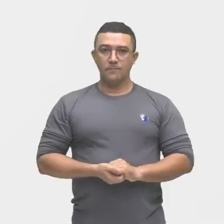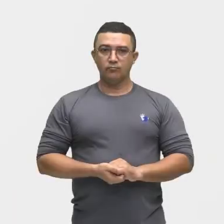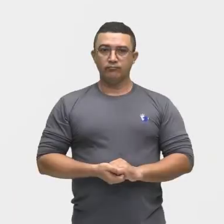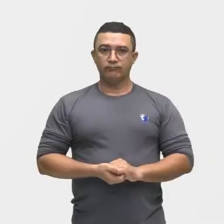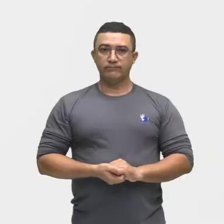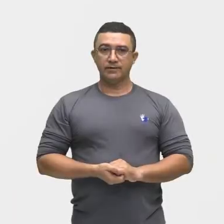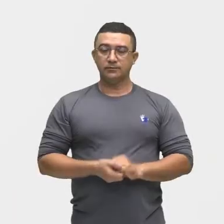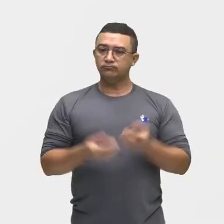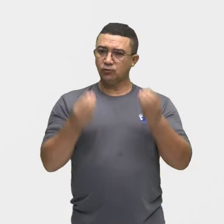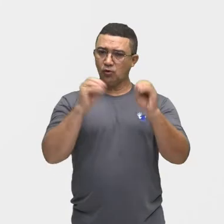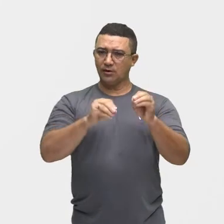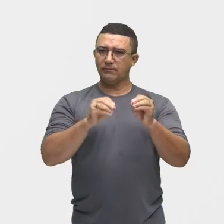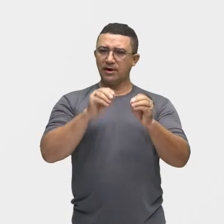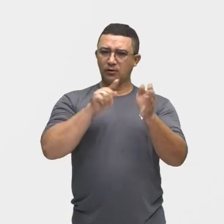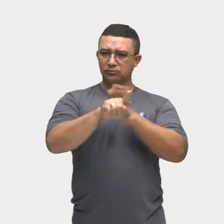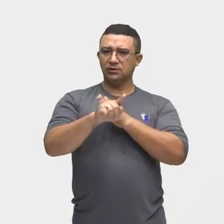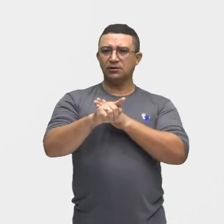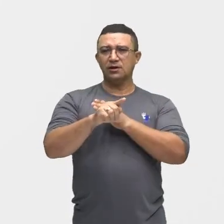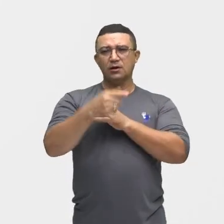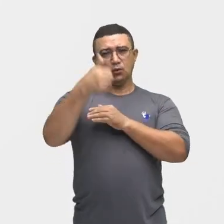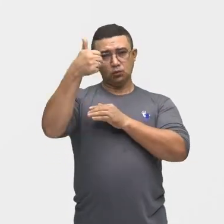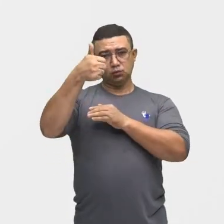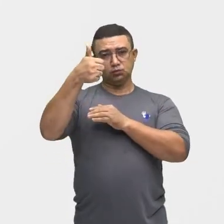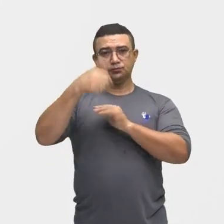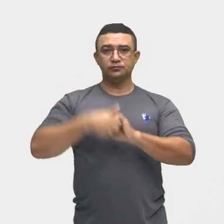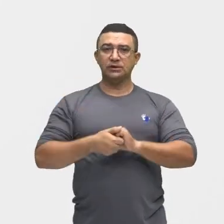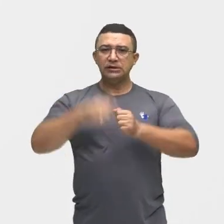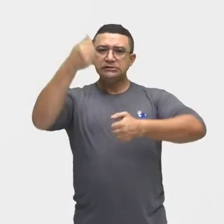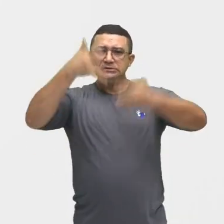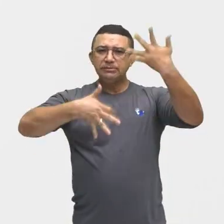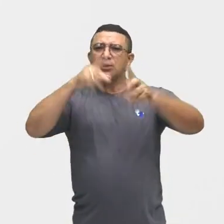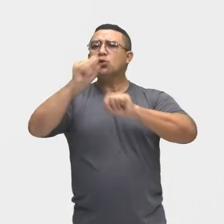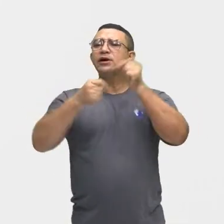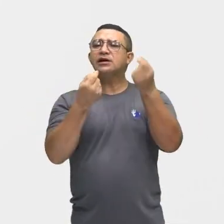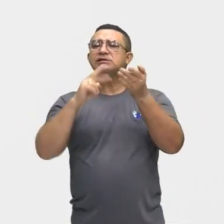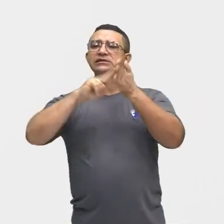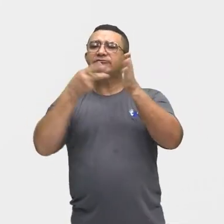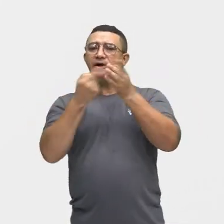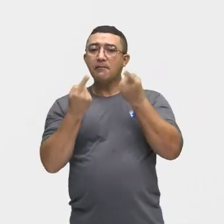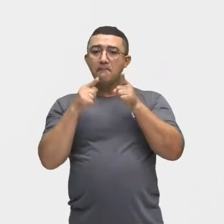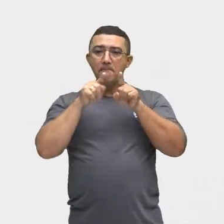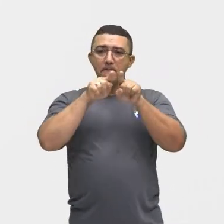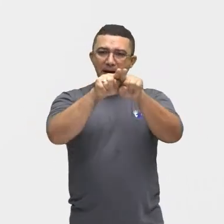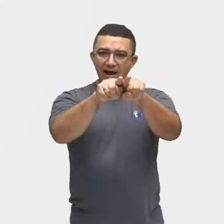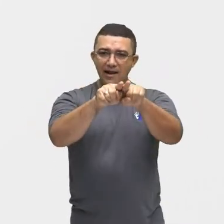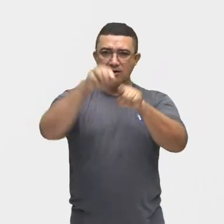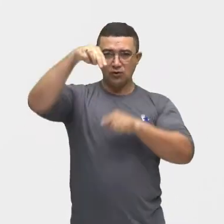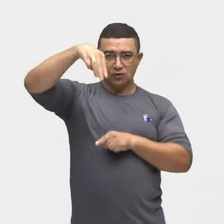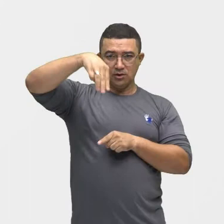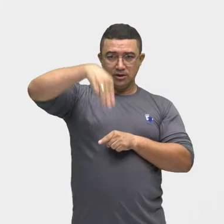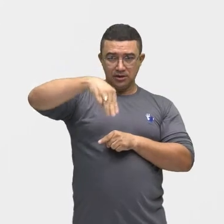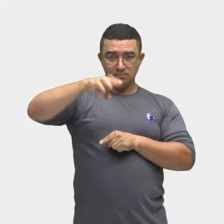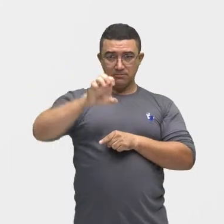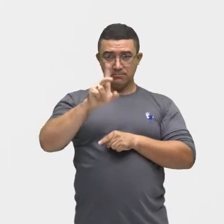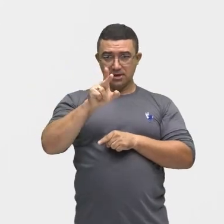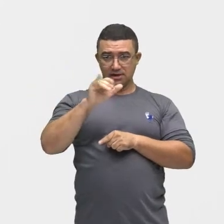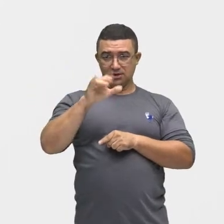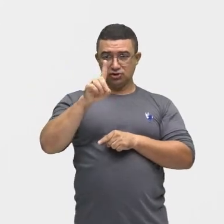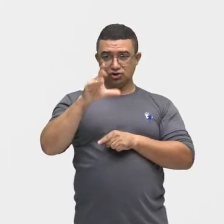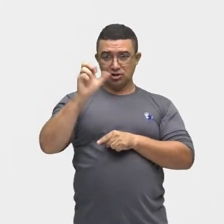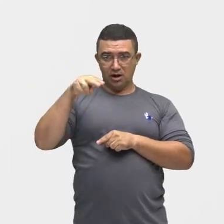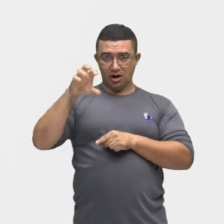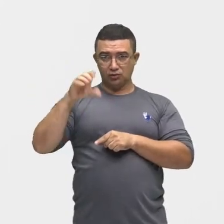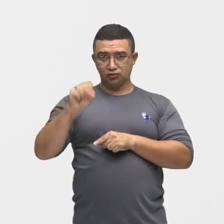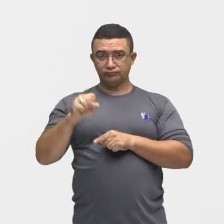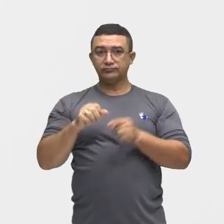Muito bem, coloquei aí duas questões para vocês. Na primeira, você vai explicar o que são paralelos e meridiano. E na segunda questão, você